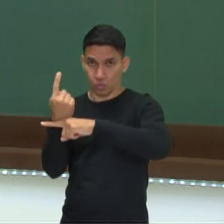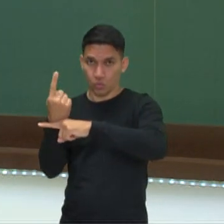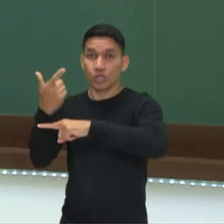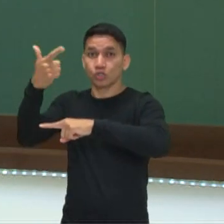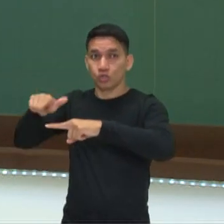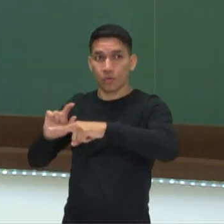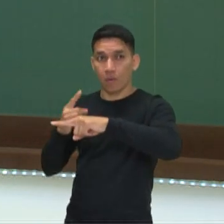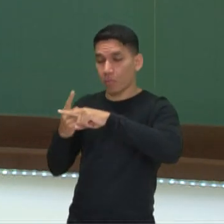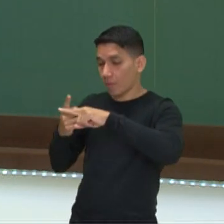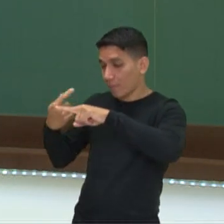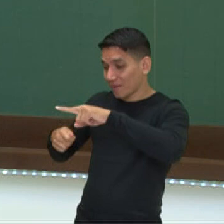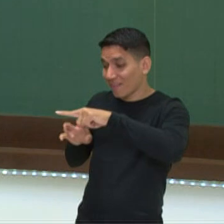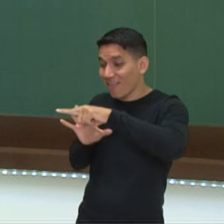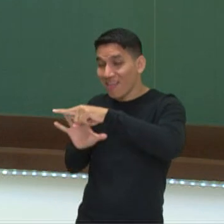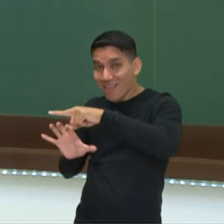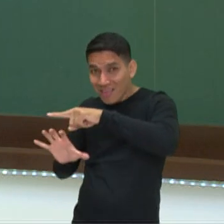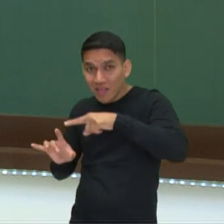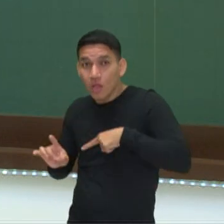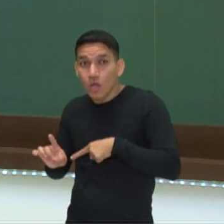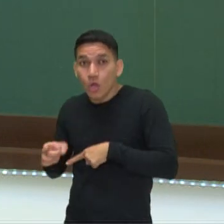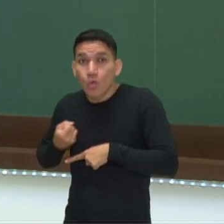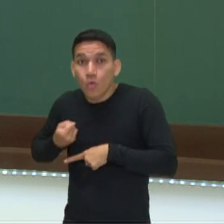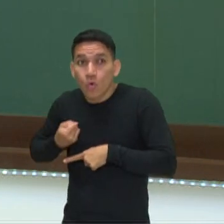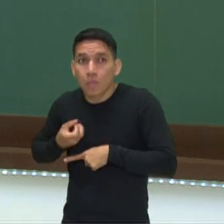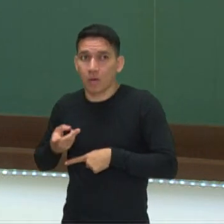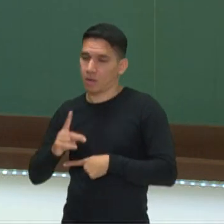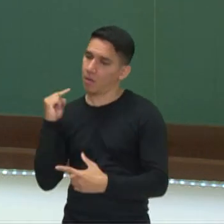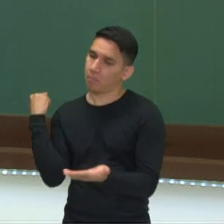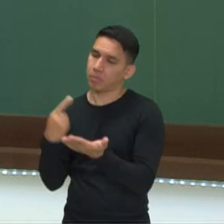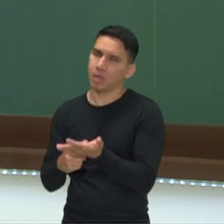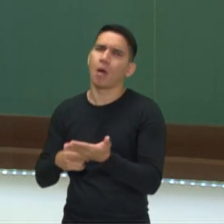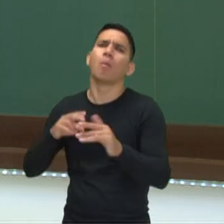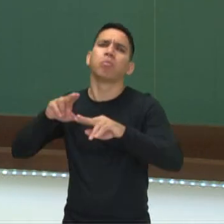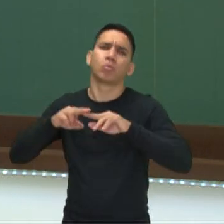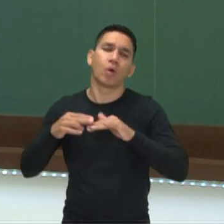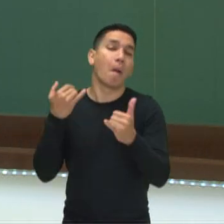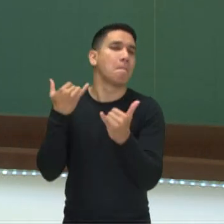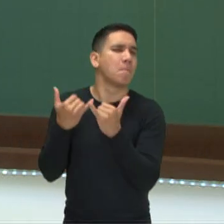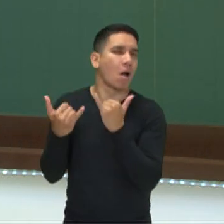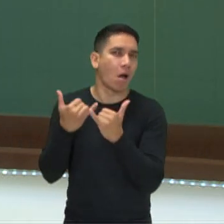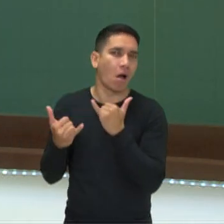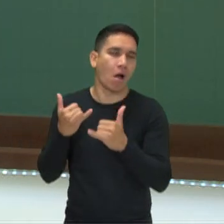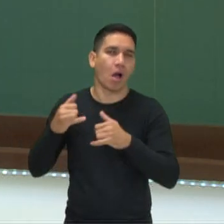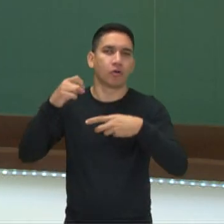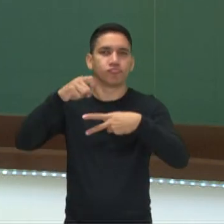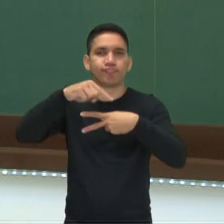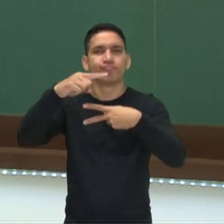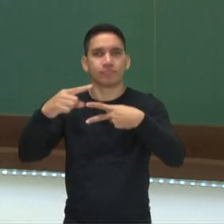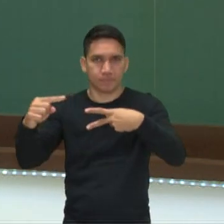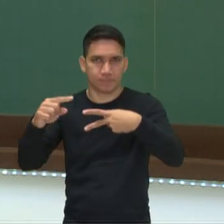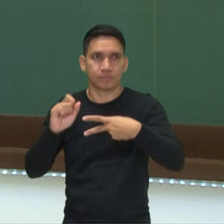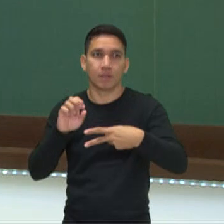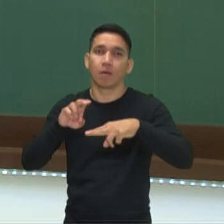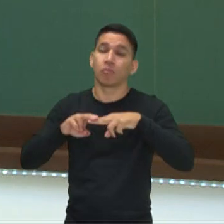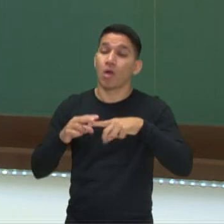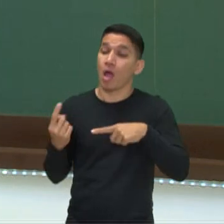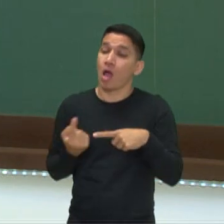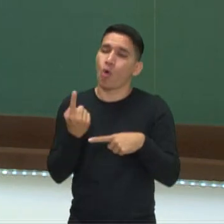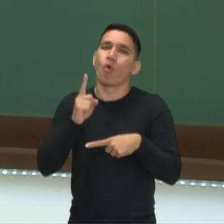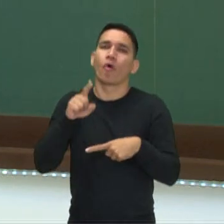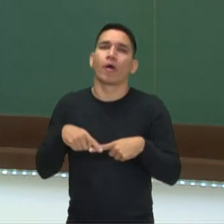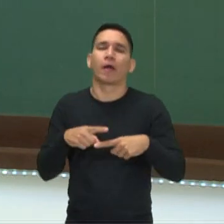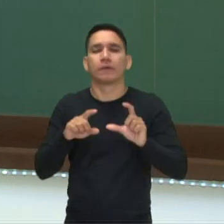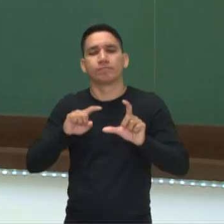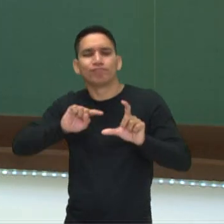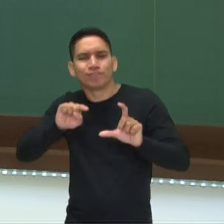no denominador para poder terminar a conta. E claro que vai dar sempre um valor aproximado, né, gente? A nossa altura é sempre um valor quebrado,